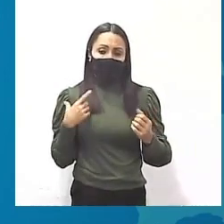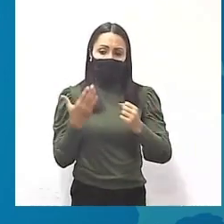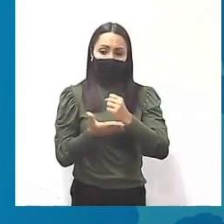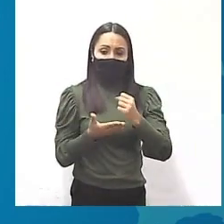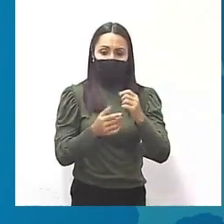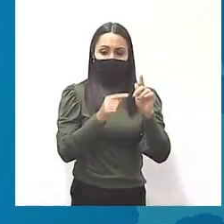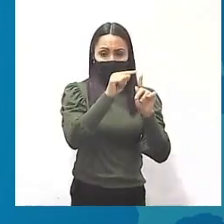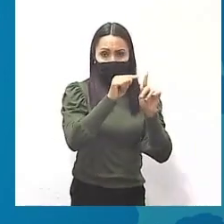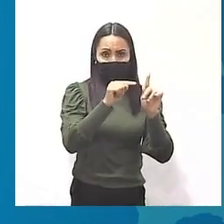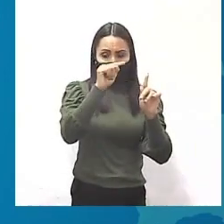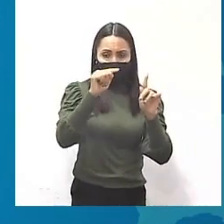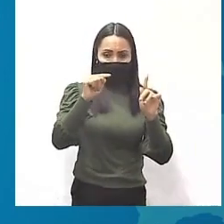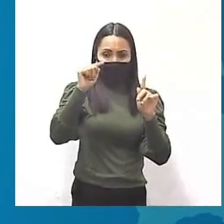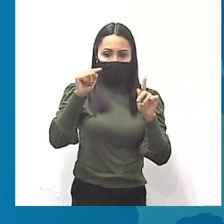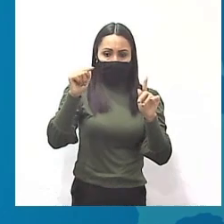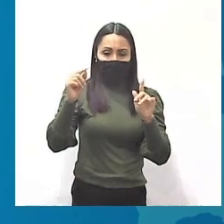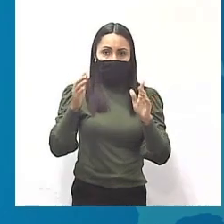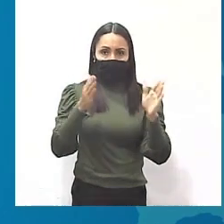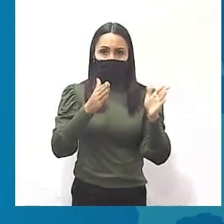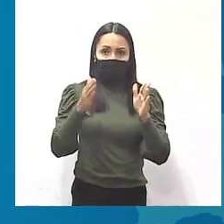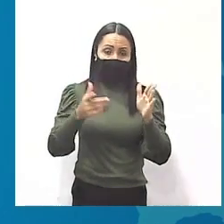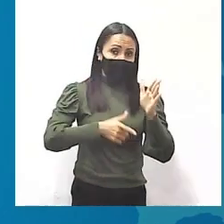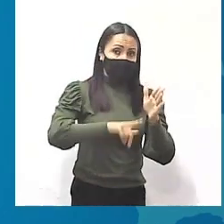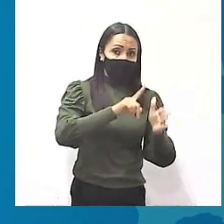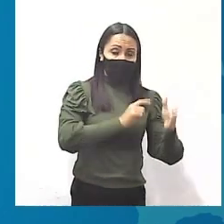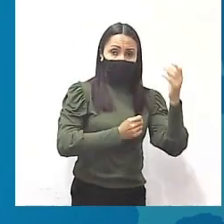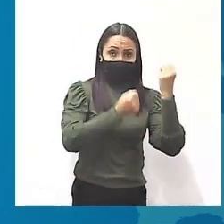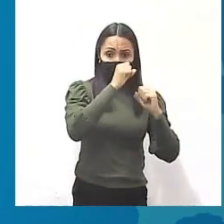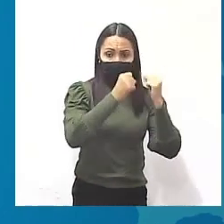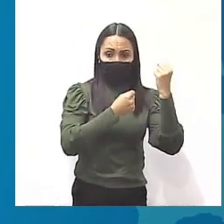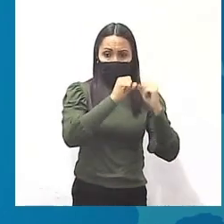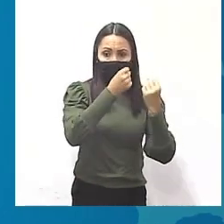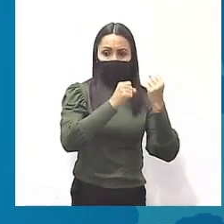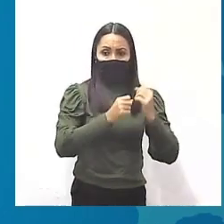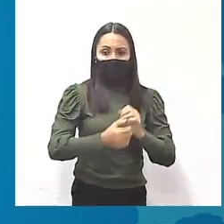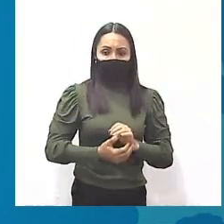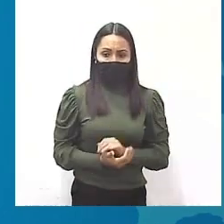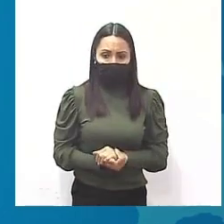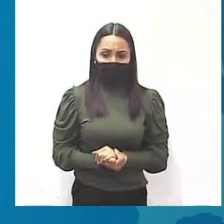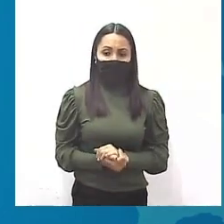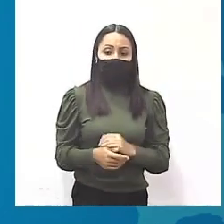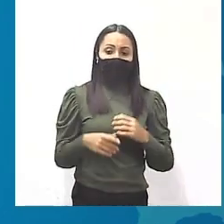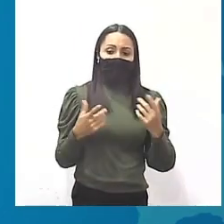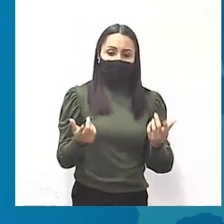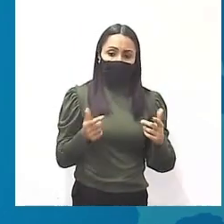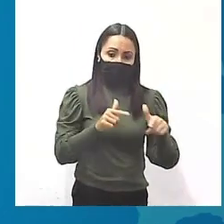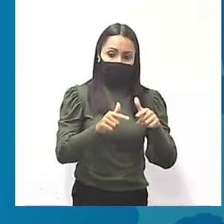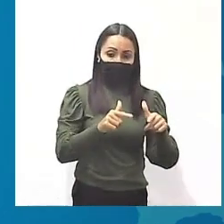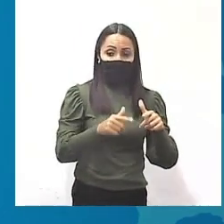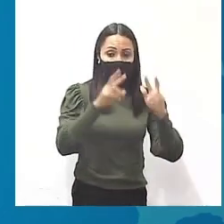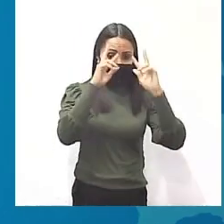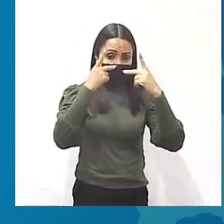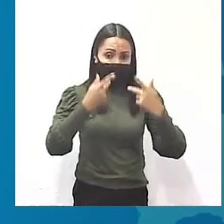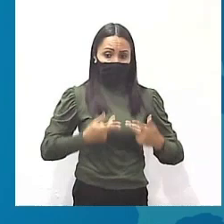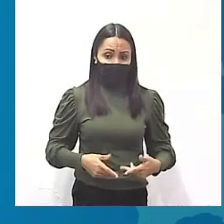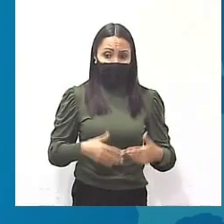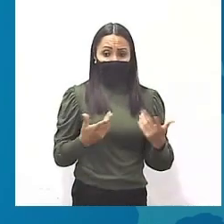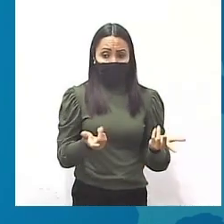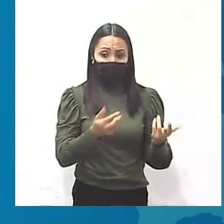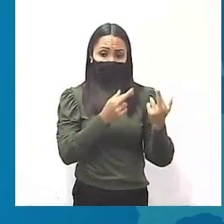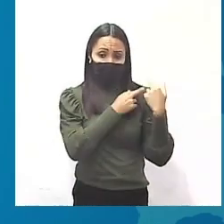dados no período da pré-indústrias, estima-se ali que as atividades humanas elas